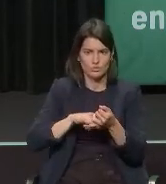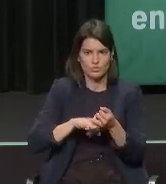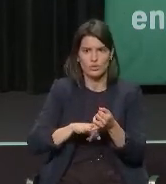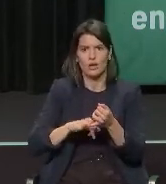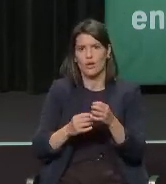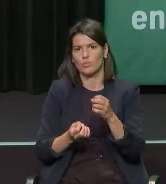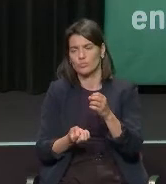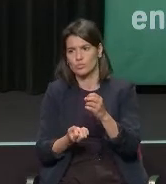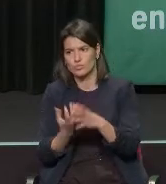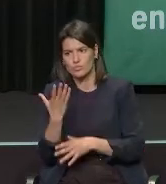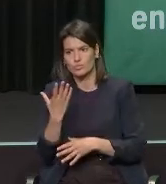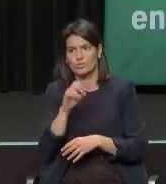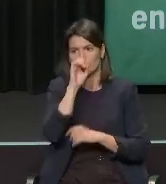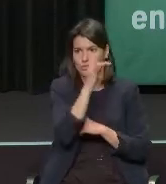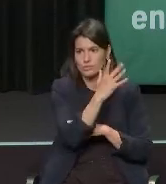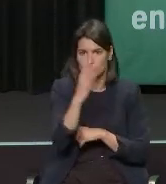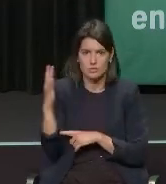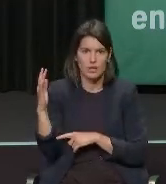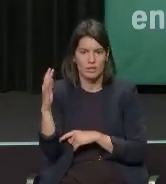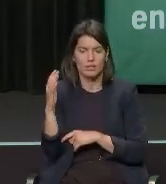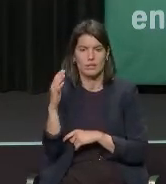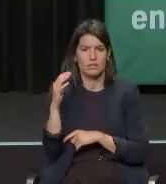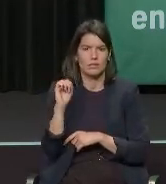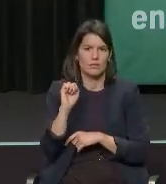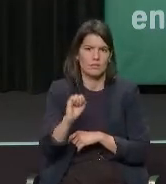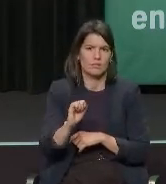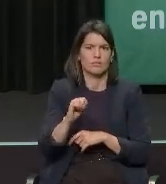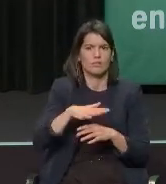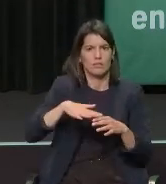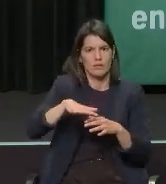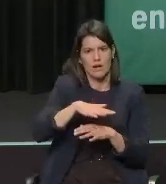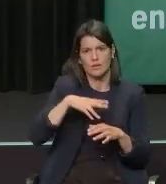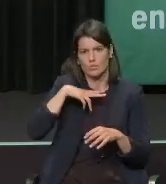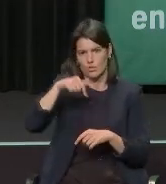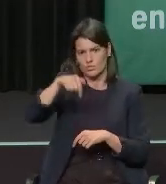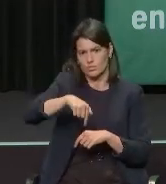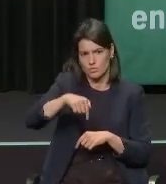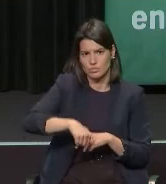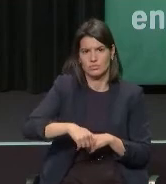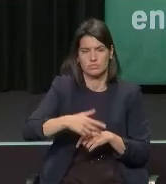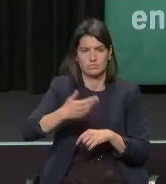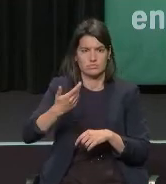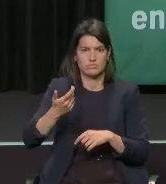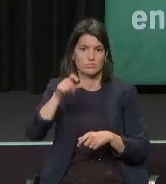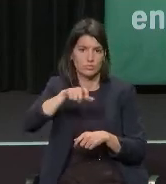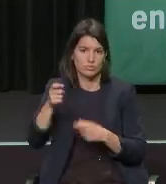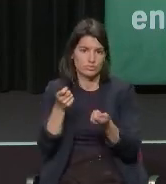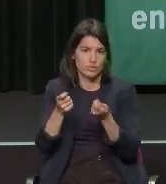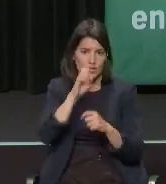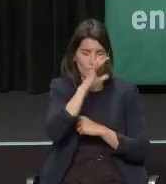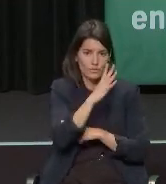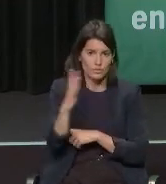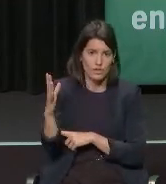de produtores florestais, mais da parte sul de Portugal, da gente que gere a floresta